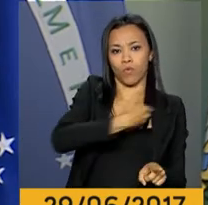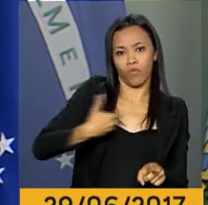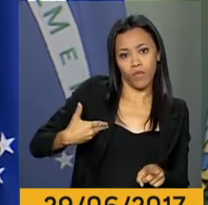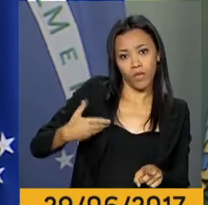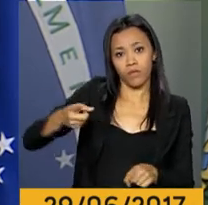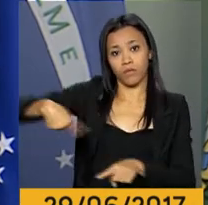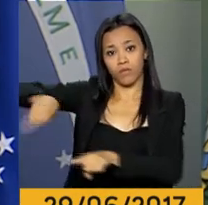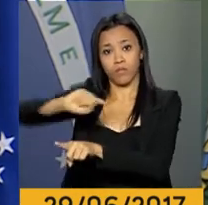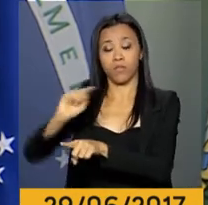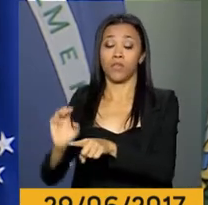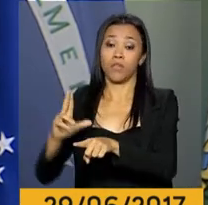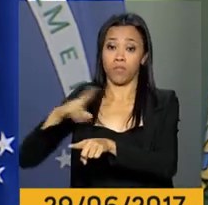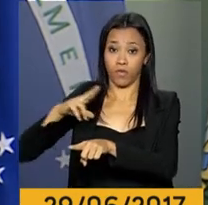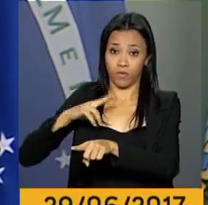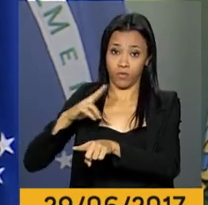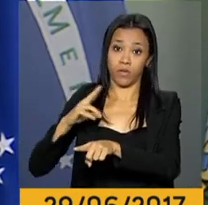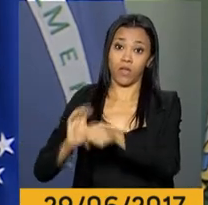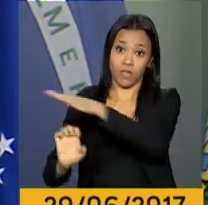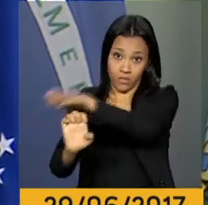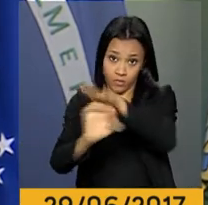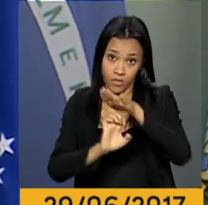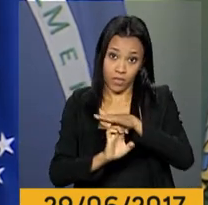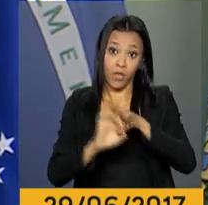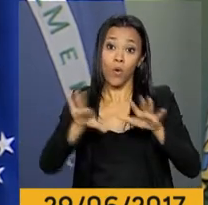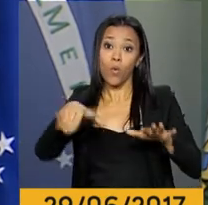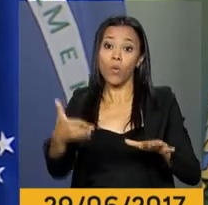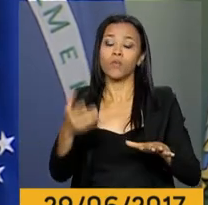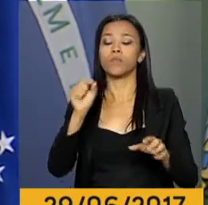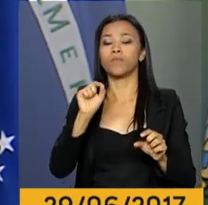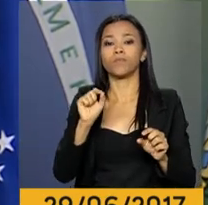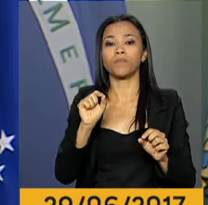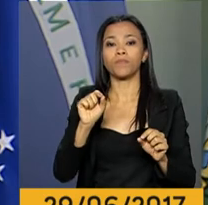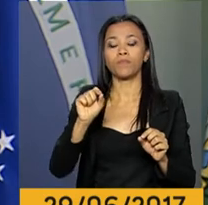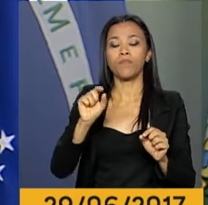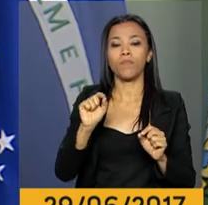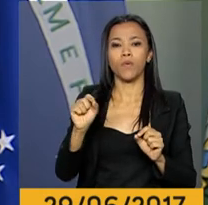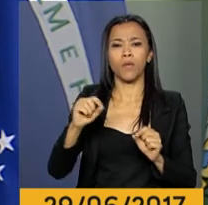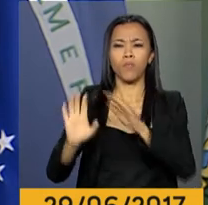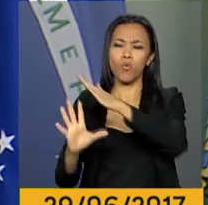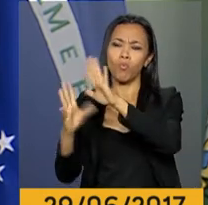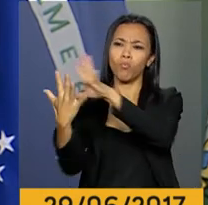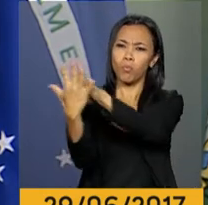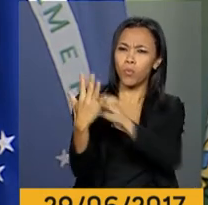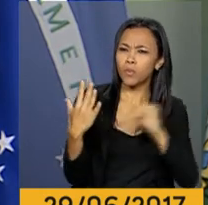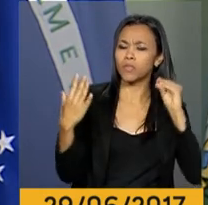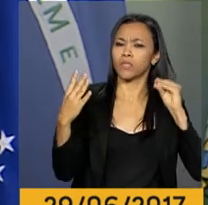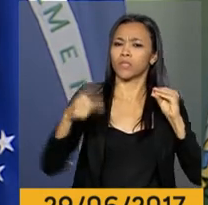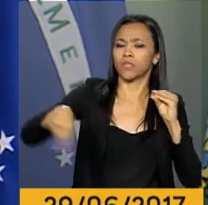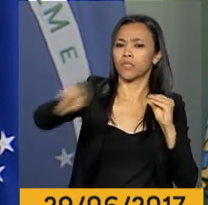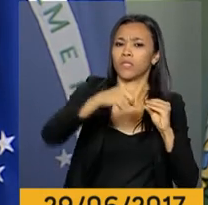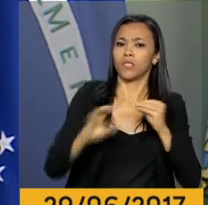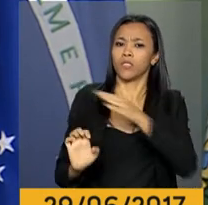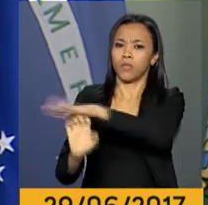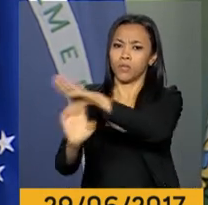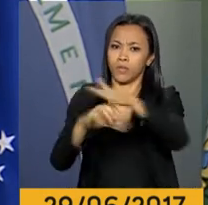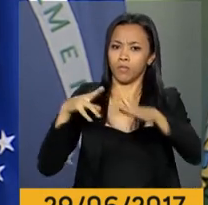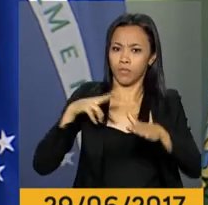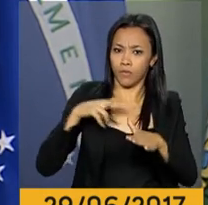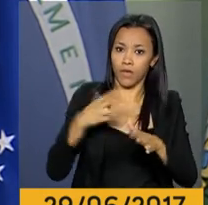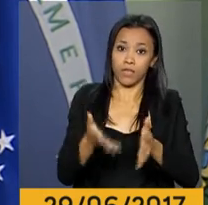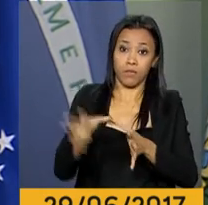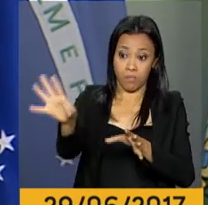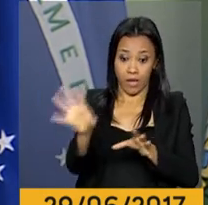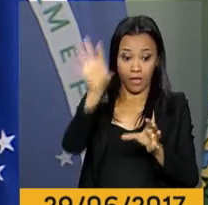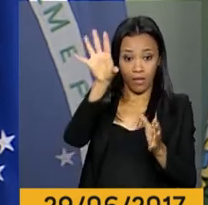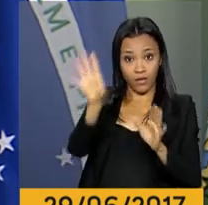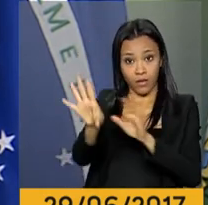jurídica do sistema privado para a a atuação de empresas públicas e sociedades de economia